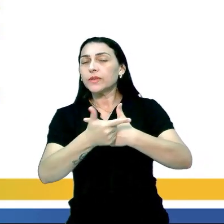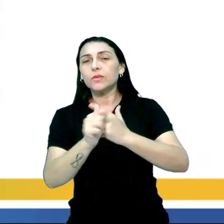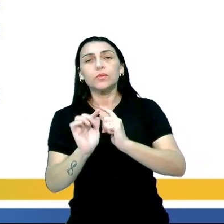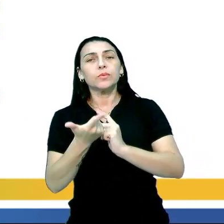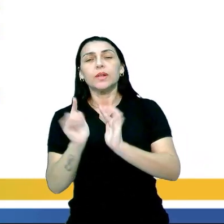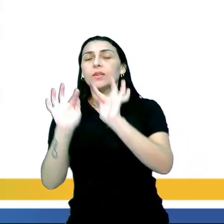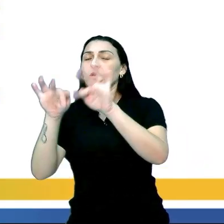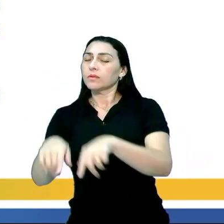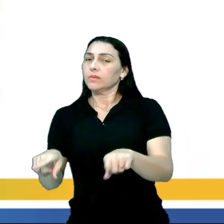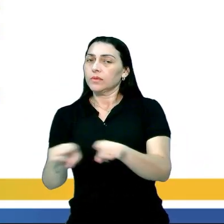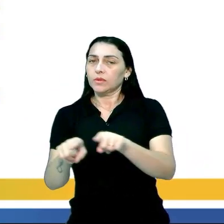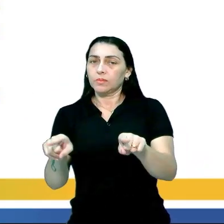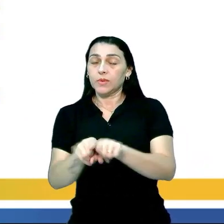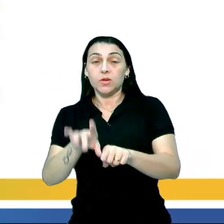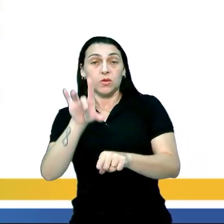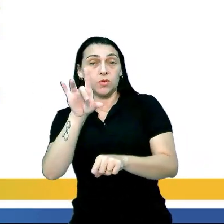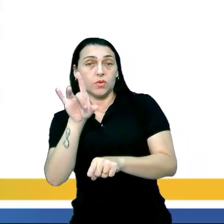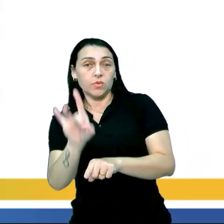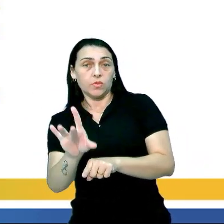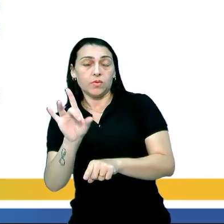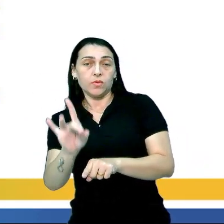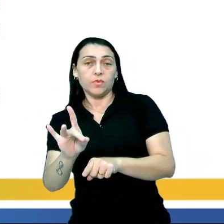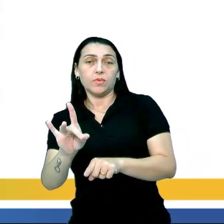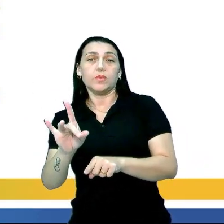todas as direções, só que de forma